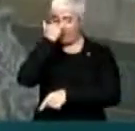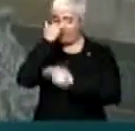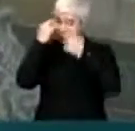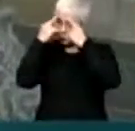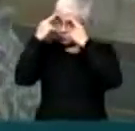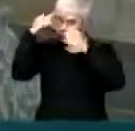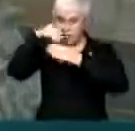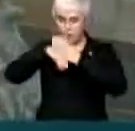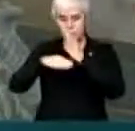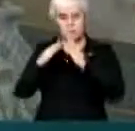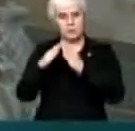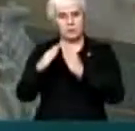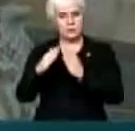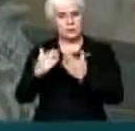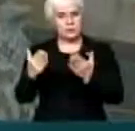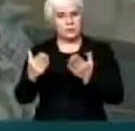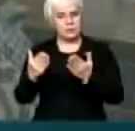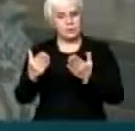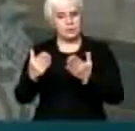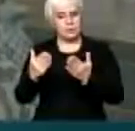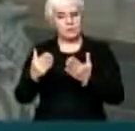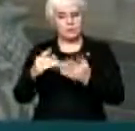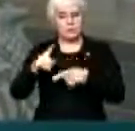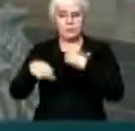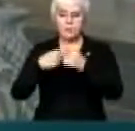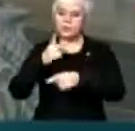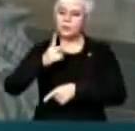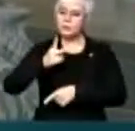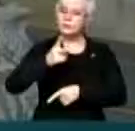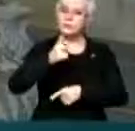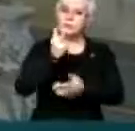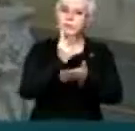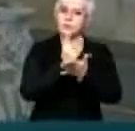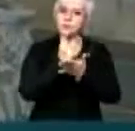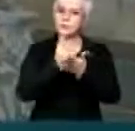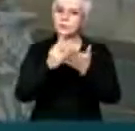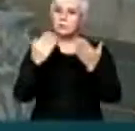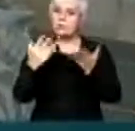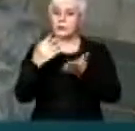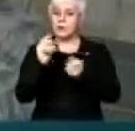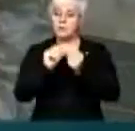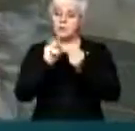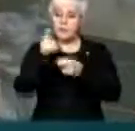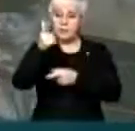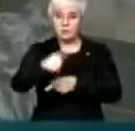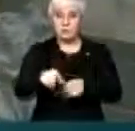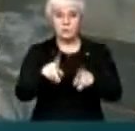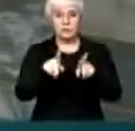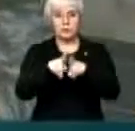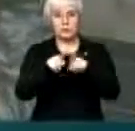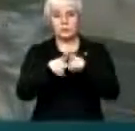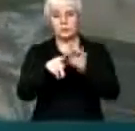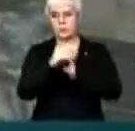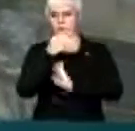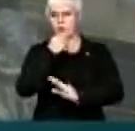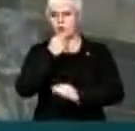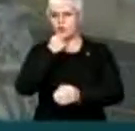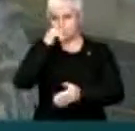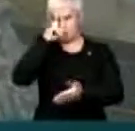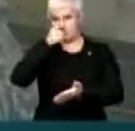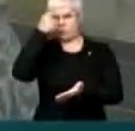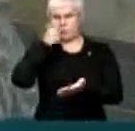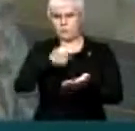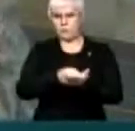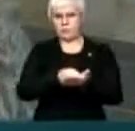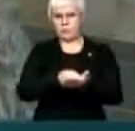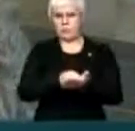de violência. Ou seja, a cultura mais geral, né, que reproduz o padrão masculino, machista, patriarcal,